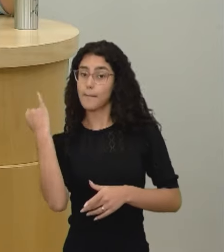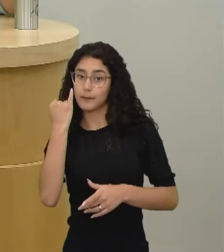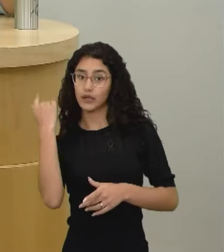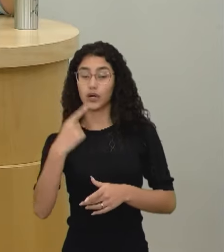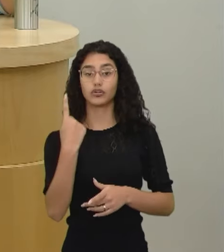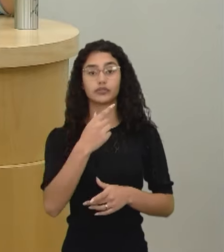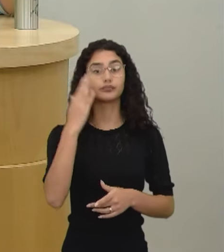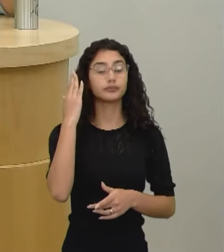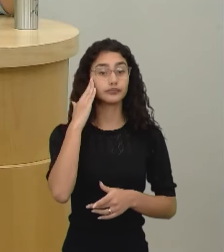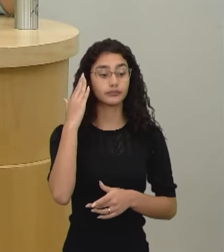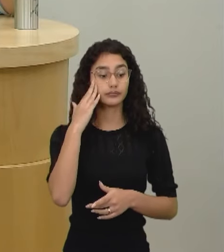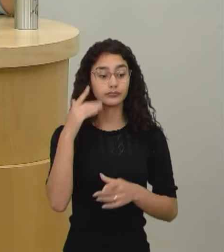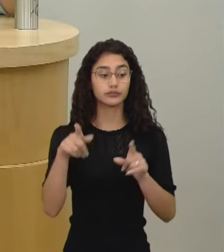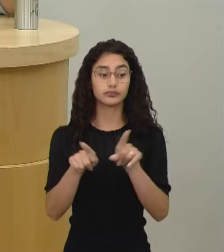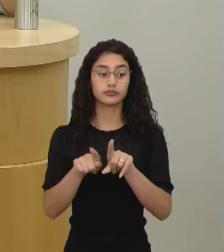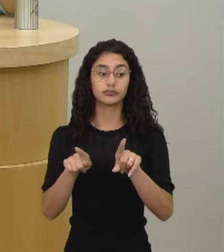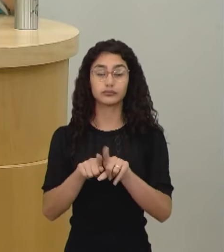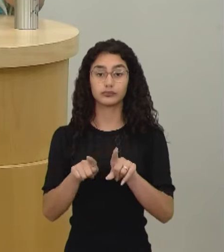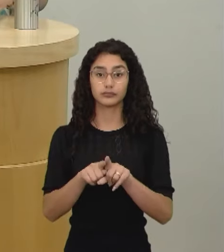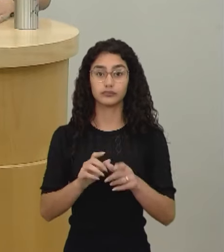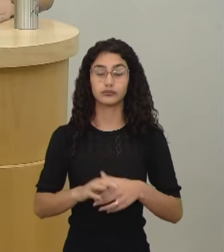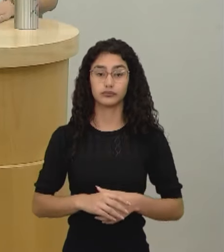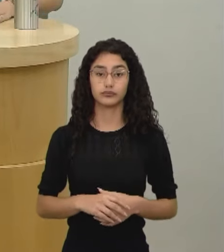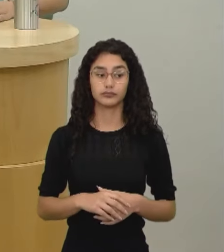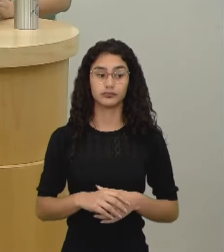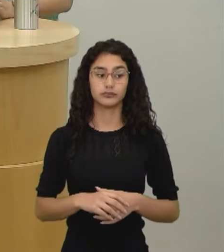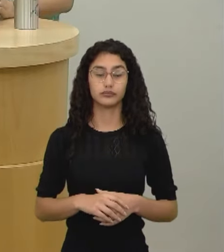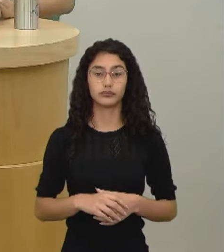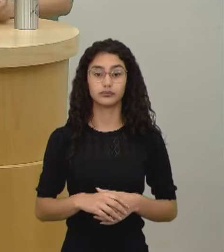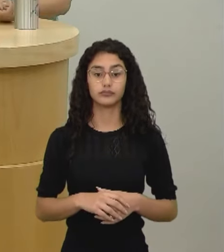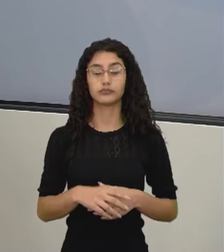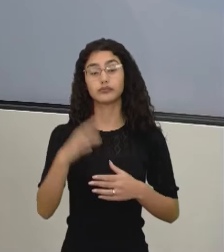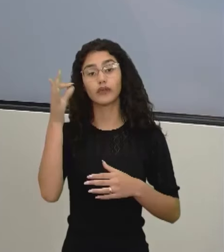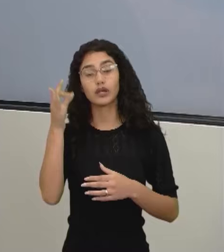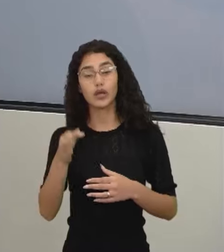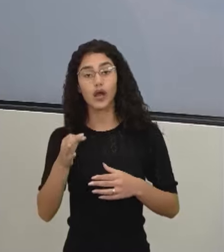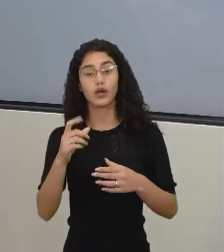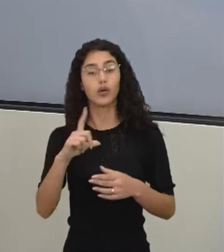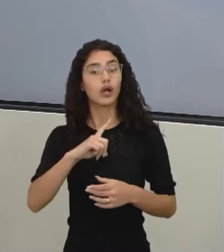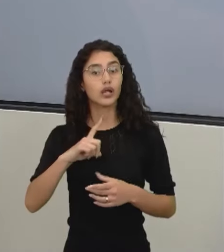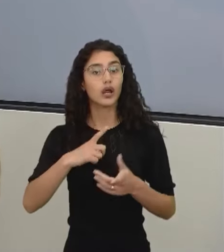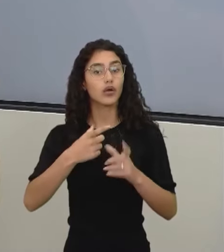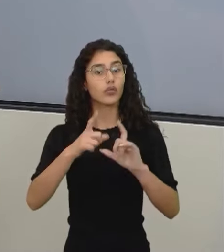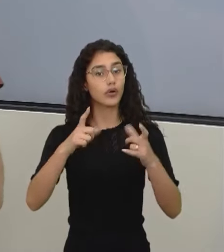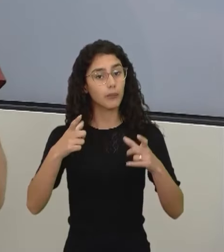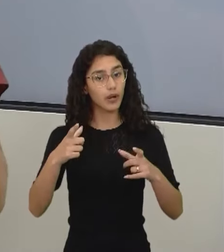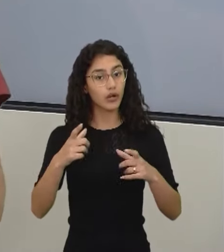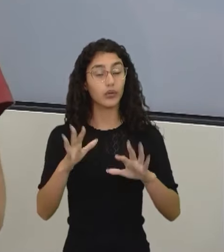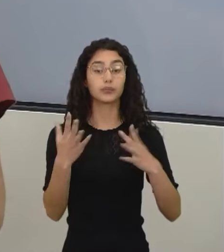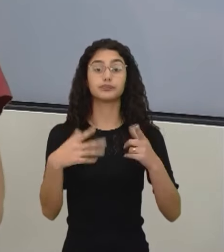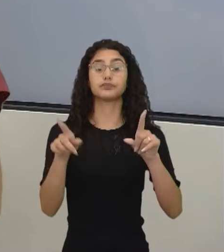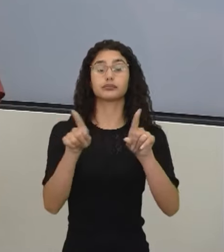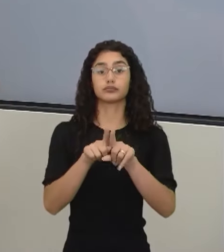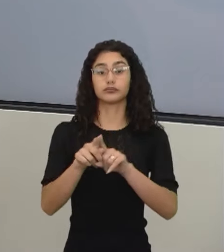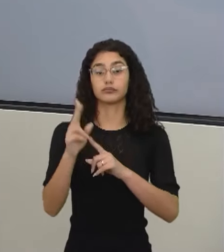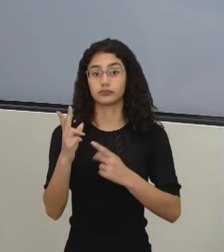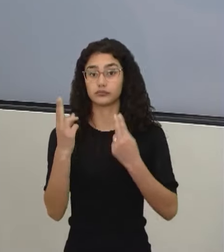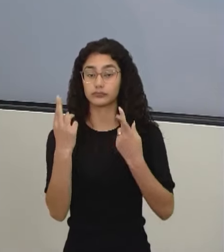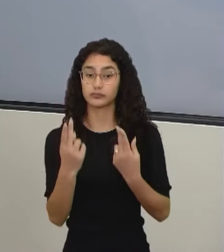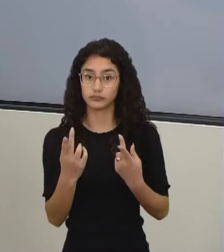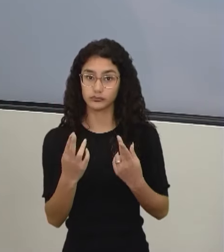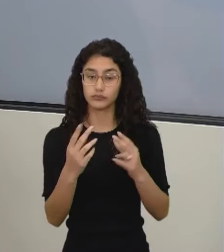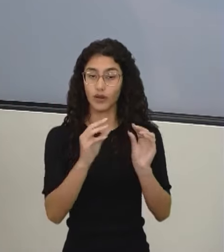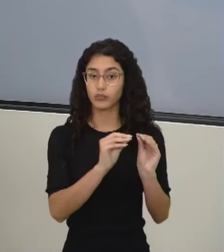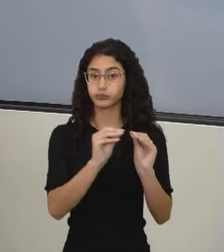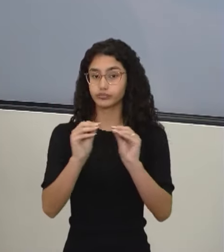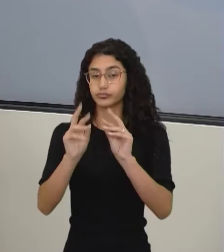gente entender que ela vai ser igual, e justamente por isso que tem a proporção, tá? E elas são sempre iguais e dirigidas